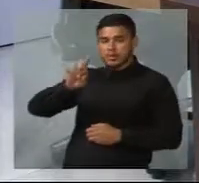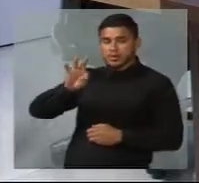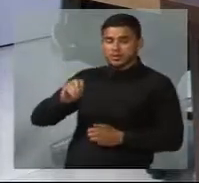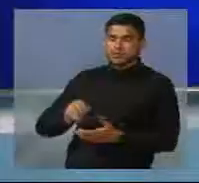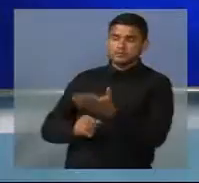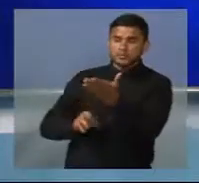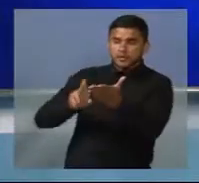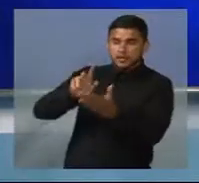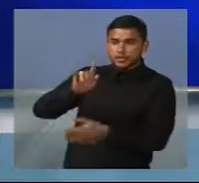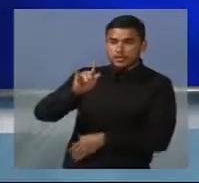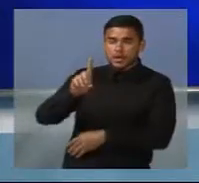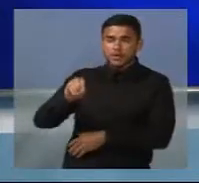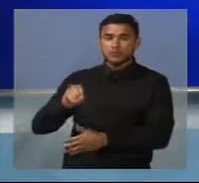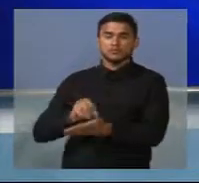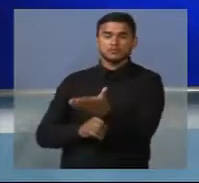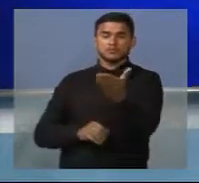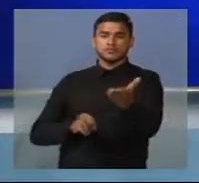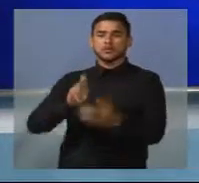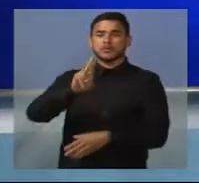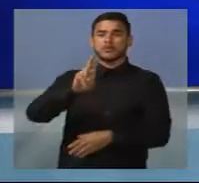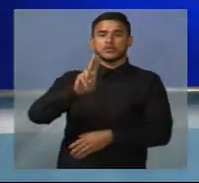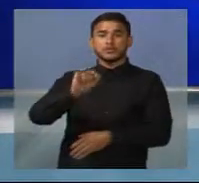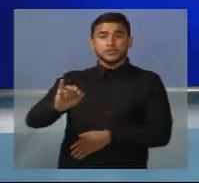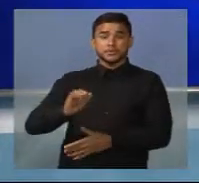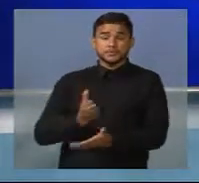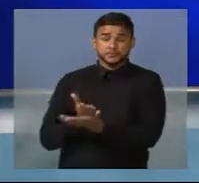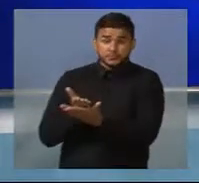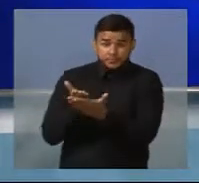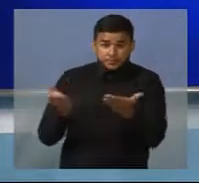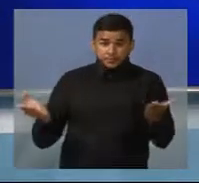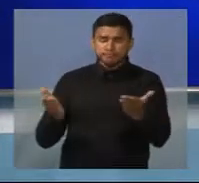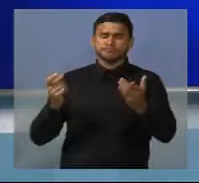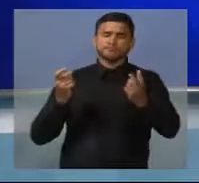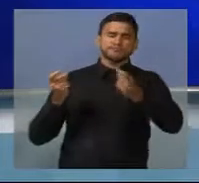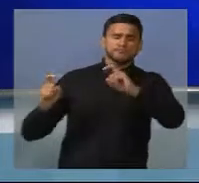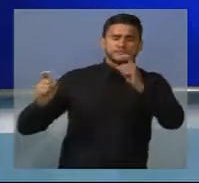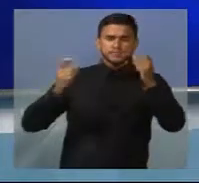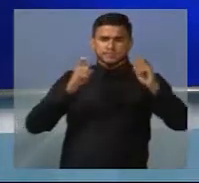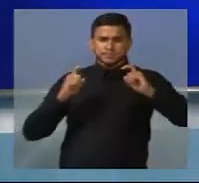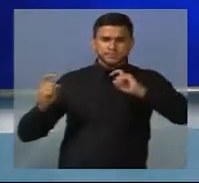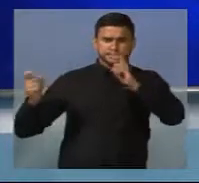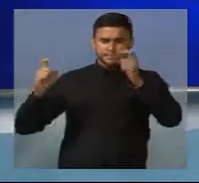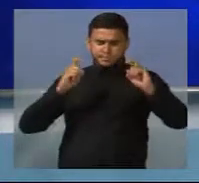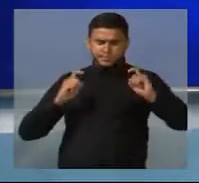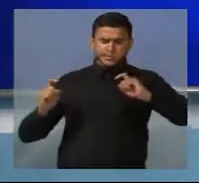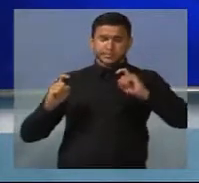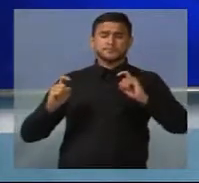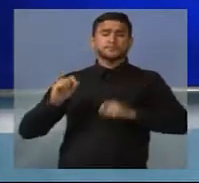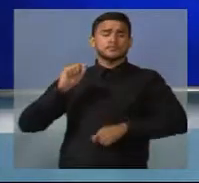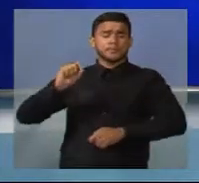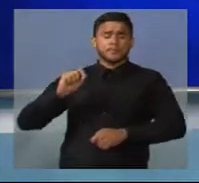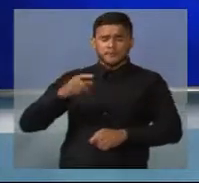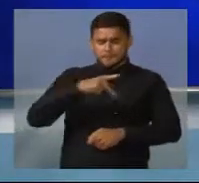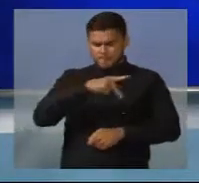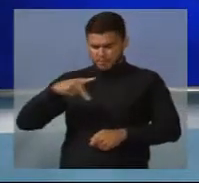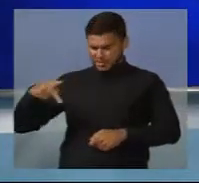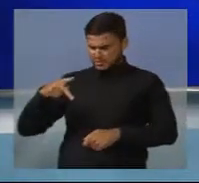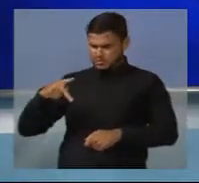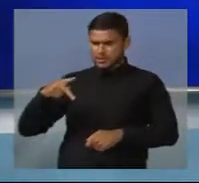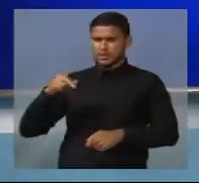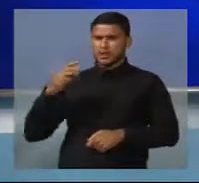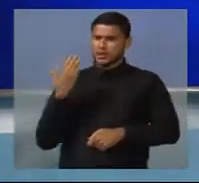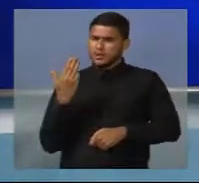Reginaldo Vasconcelos e o professor Rui Martinho Rodrigues. Estamos discutindo todo este aspecto